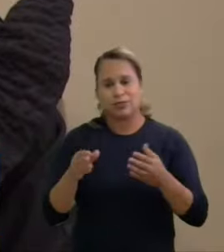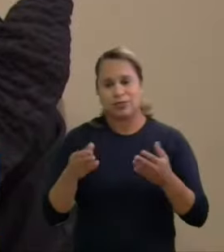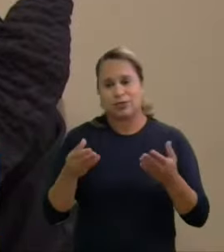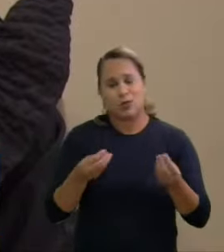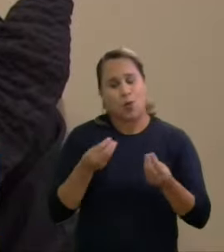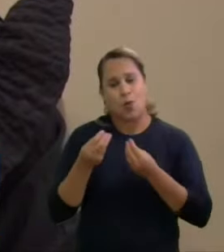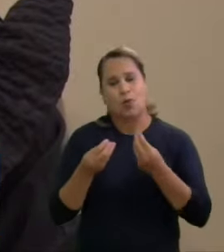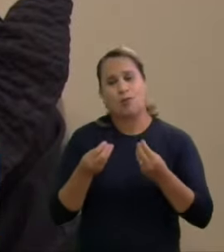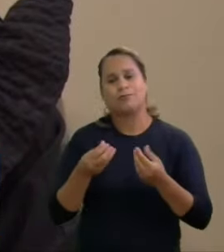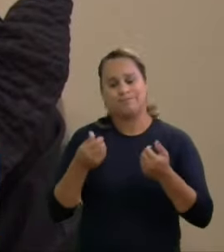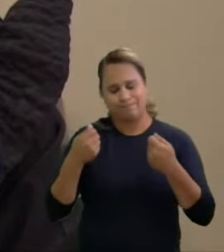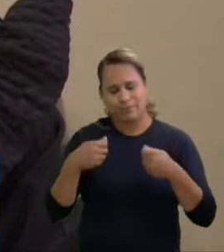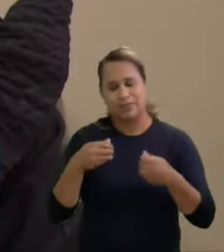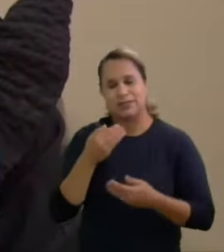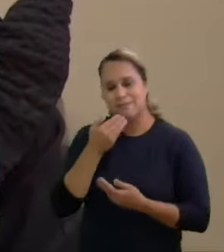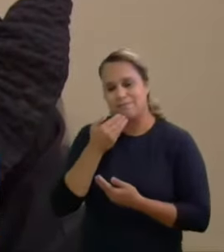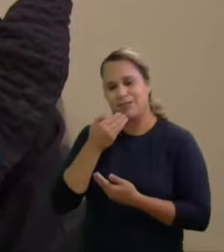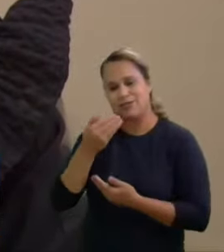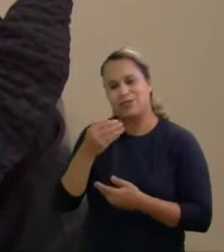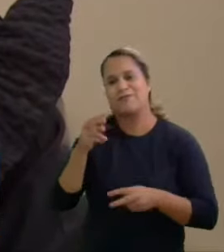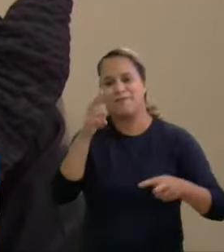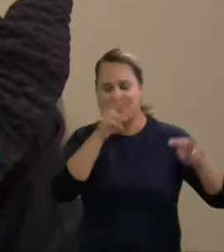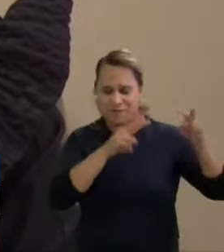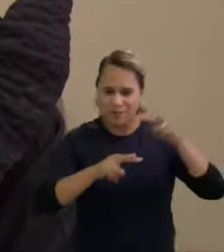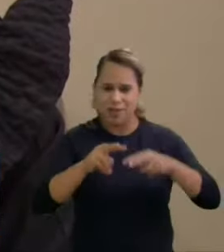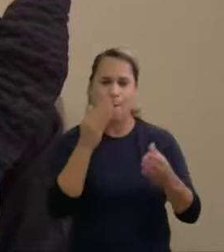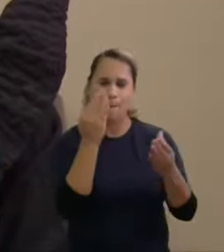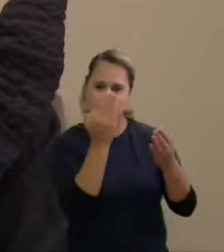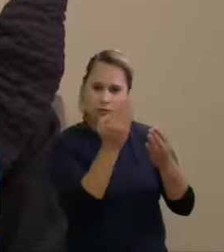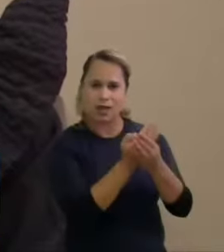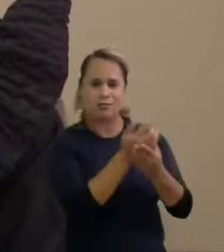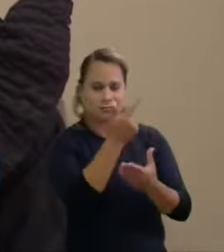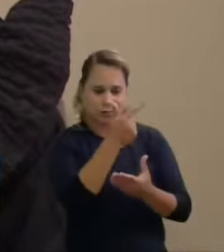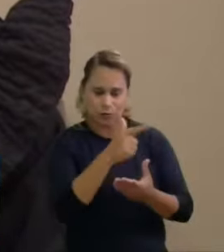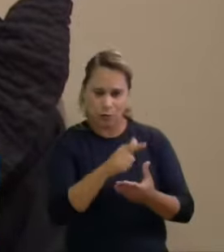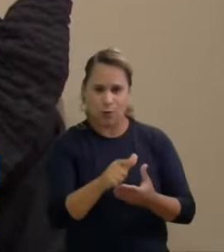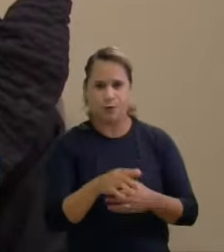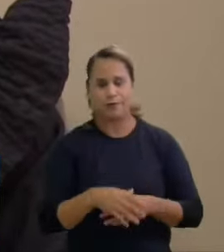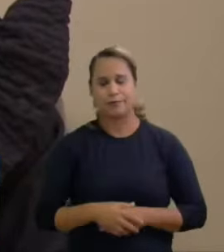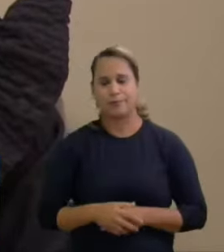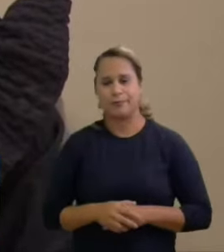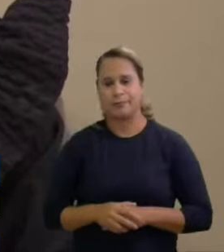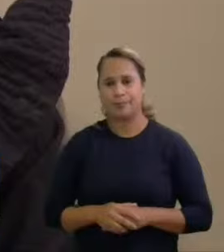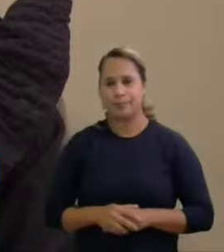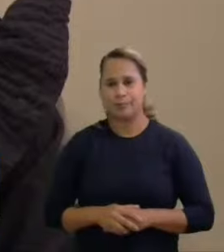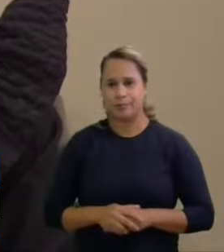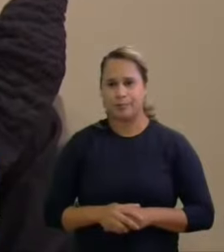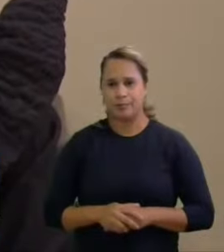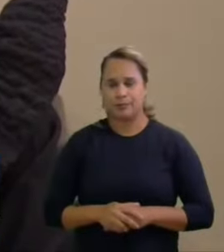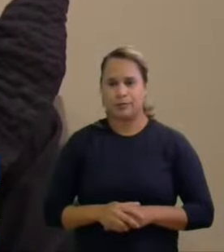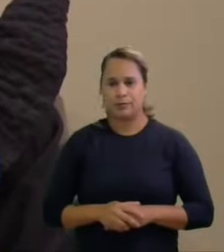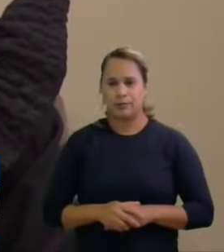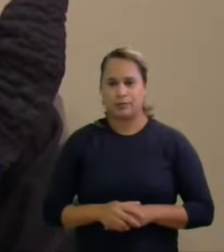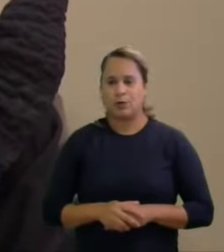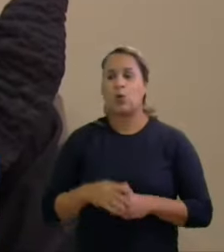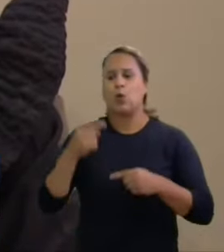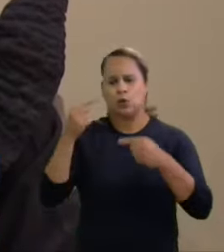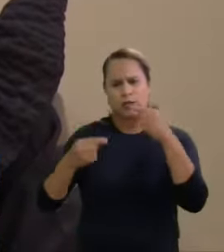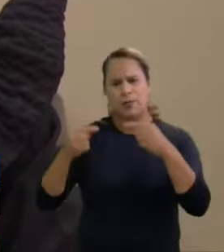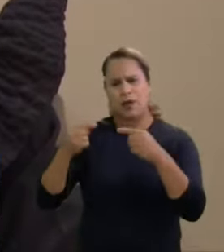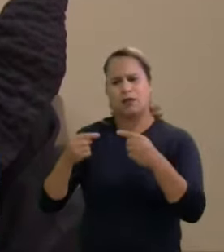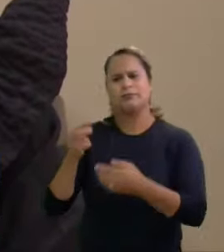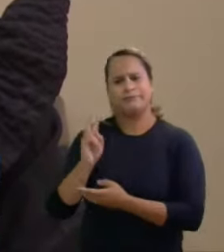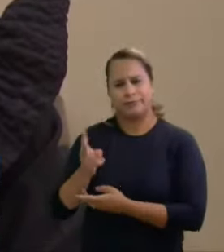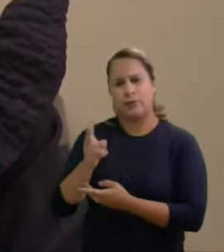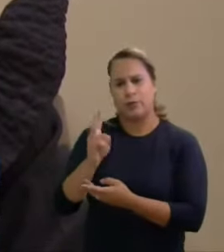e considerando que eh eh os debates continuam e e